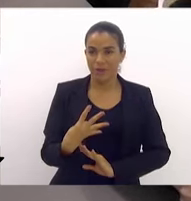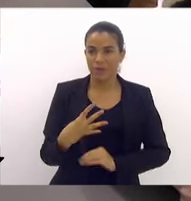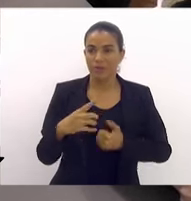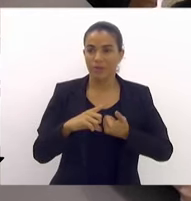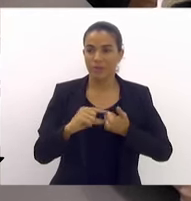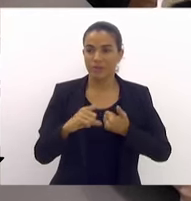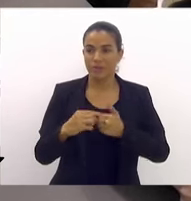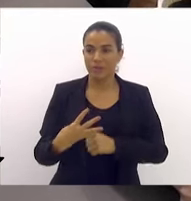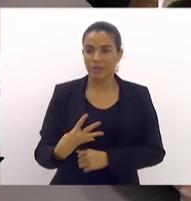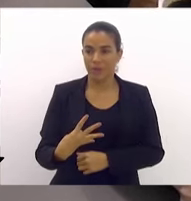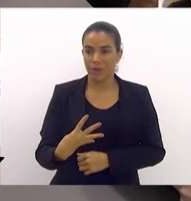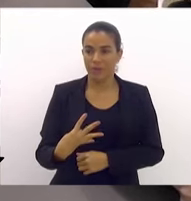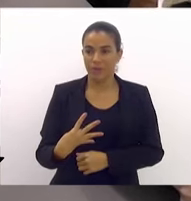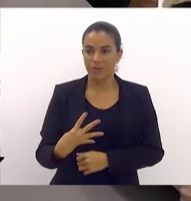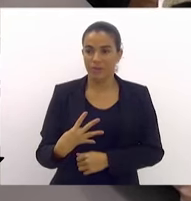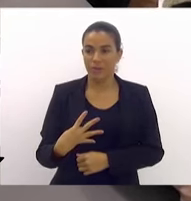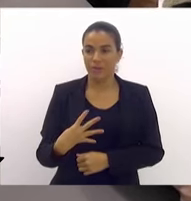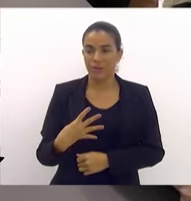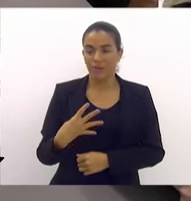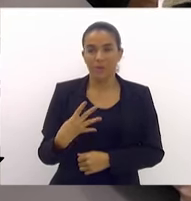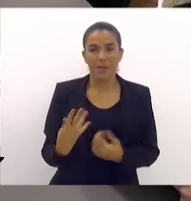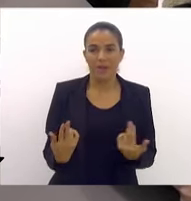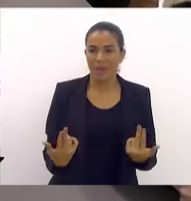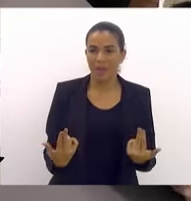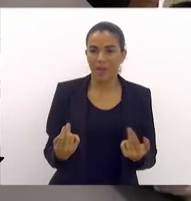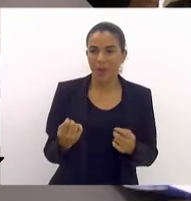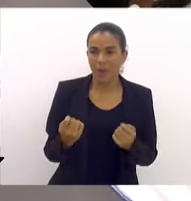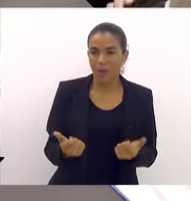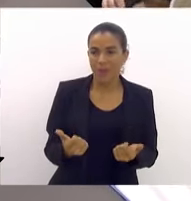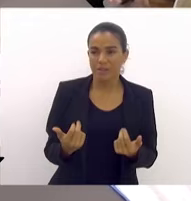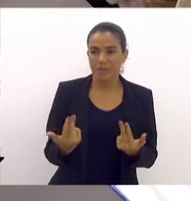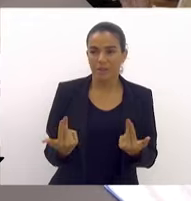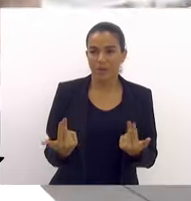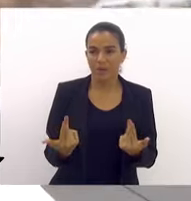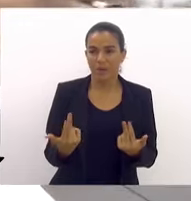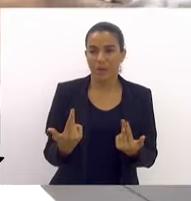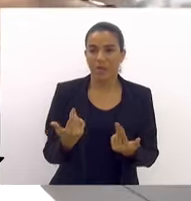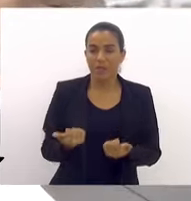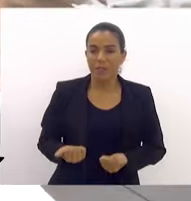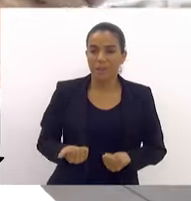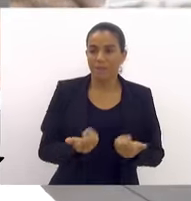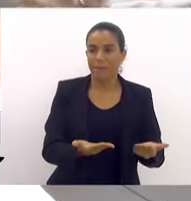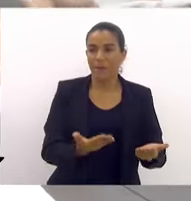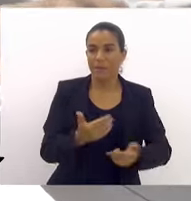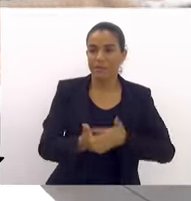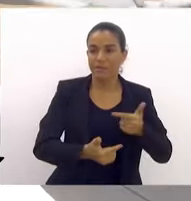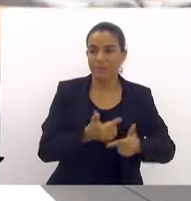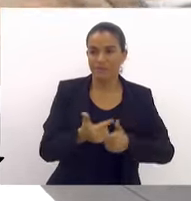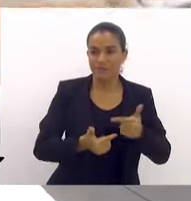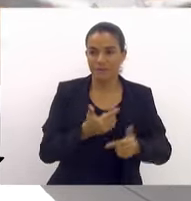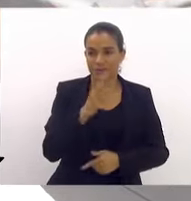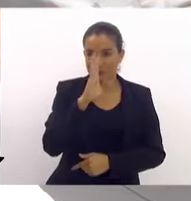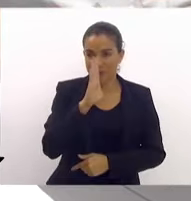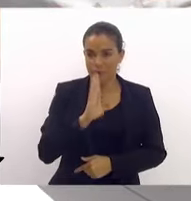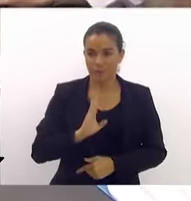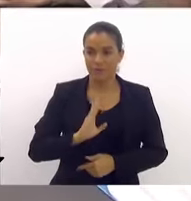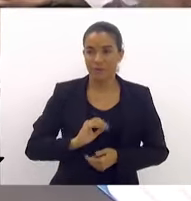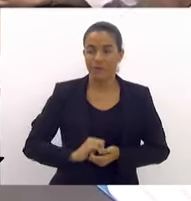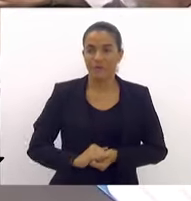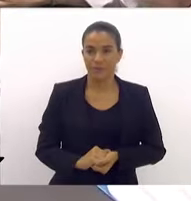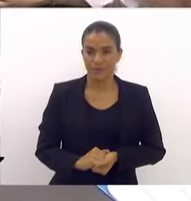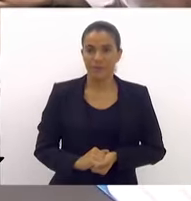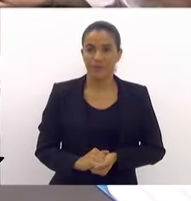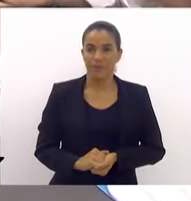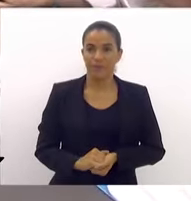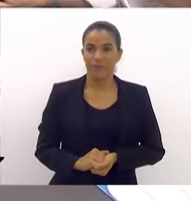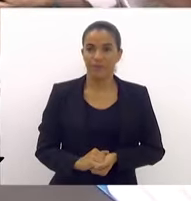4º, marquei. Que, no fundo, é a mesma coisa. Marquei. Presta serviços gratuitos. Perfeito. Nem todos prestam. Perfeito. Mesma coisa.